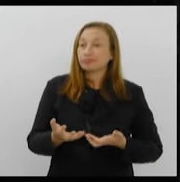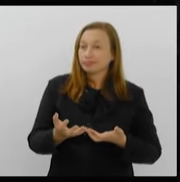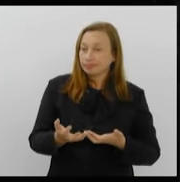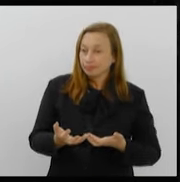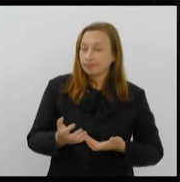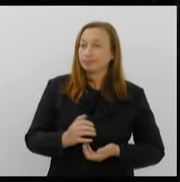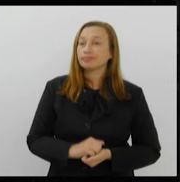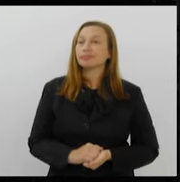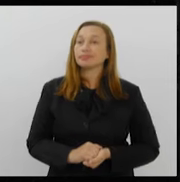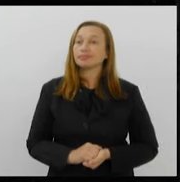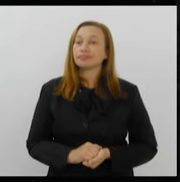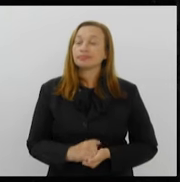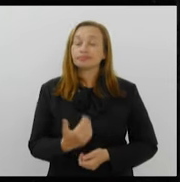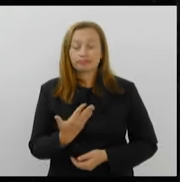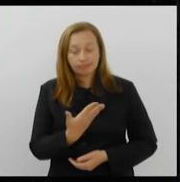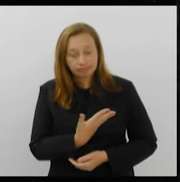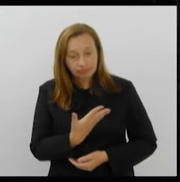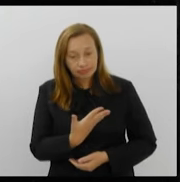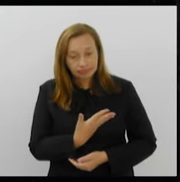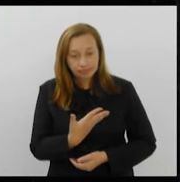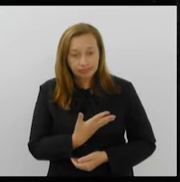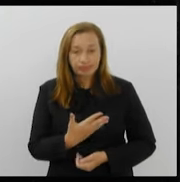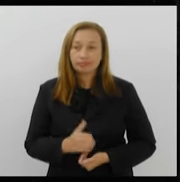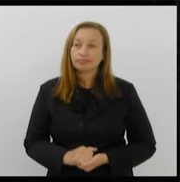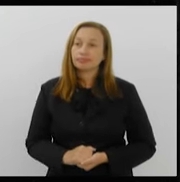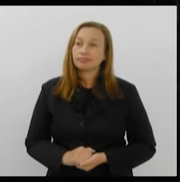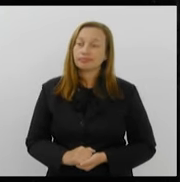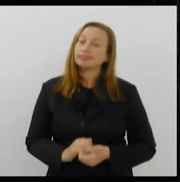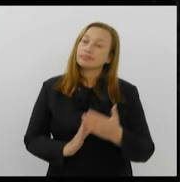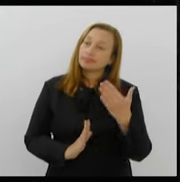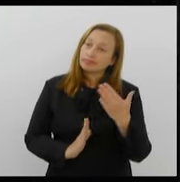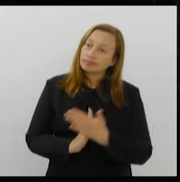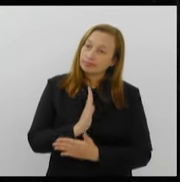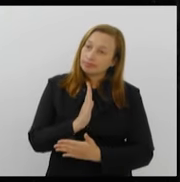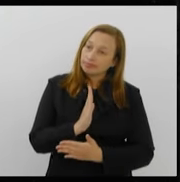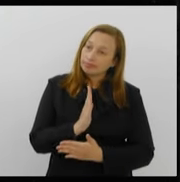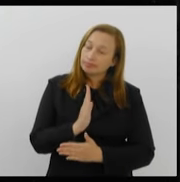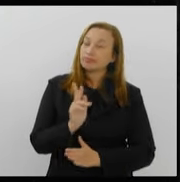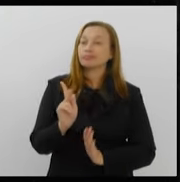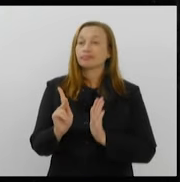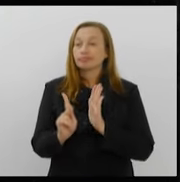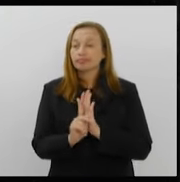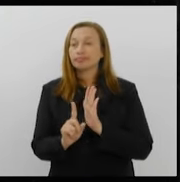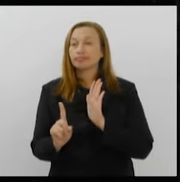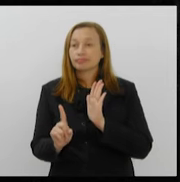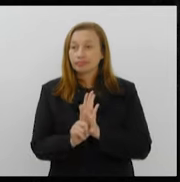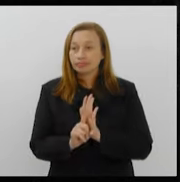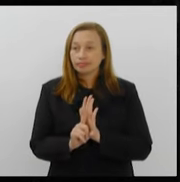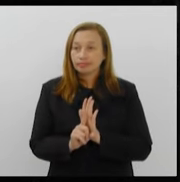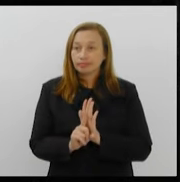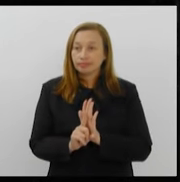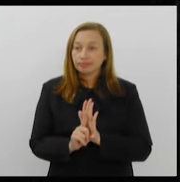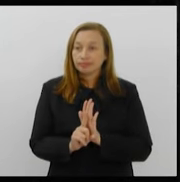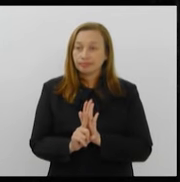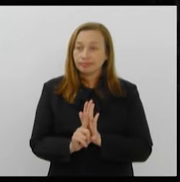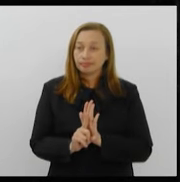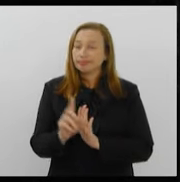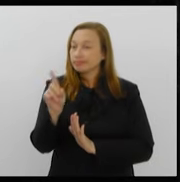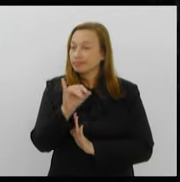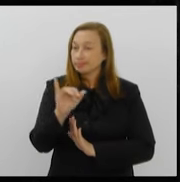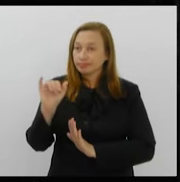muito aos meus pares pela aprovação desse projeto nesta